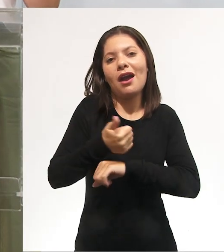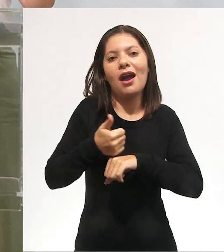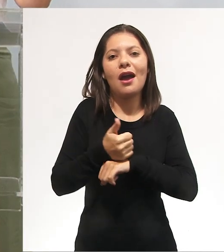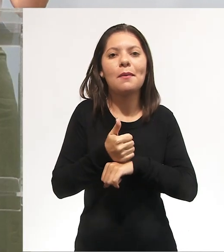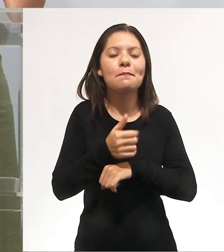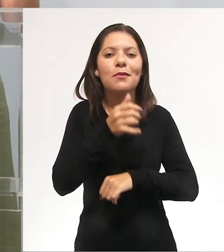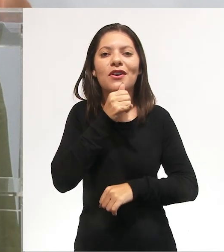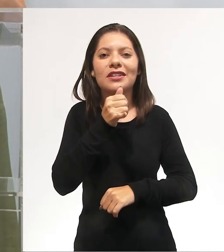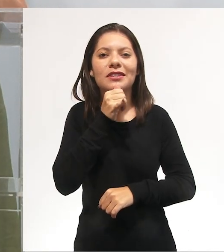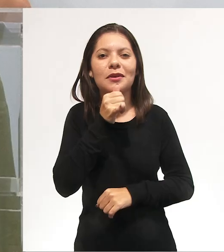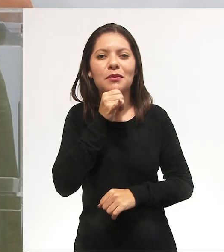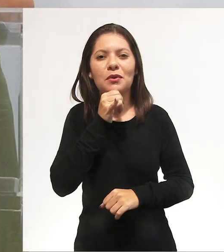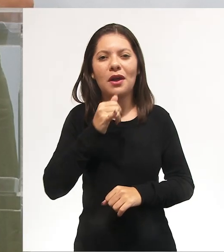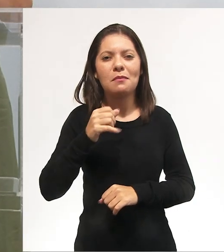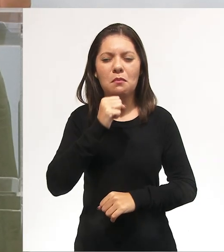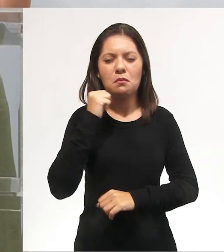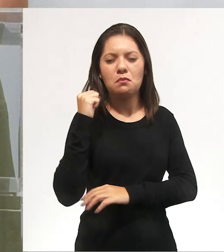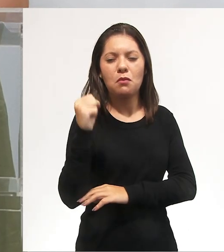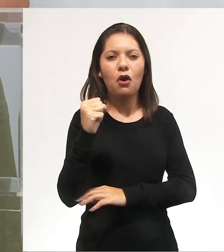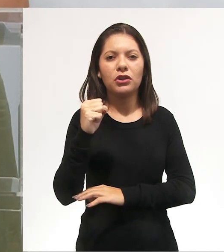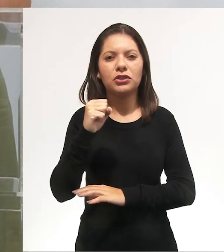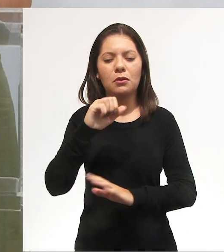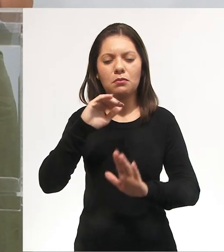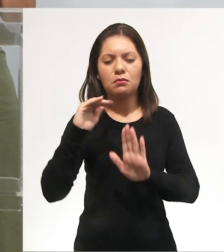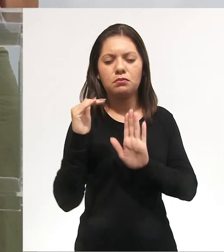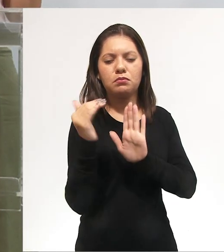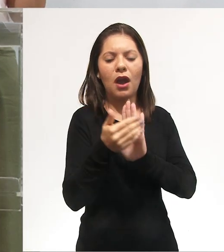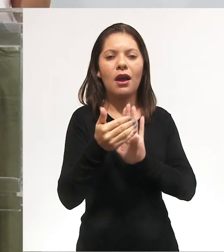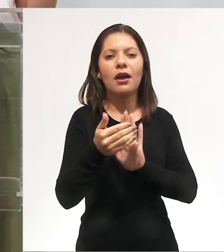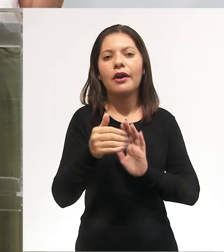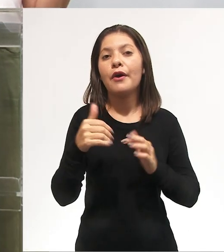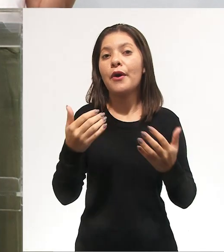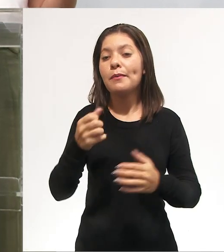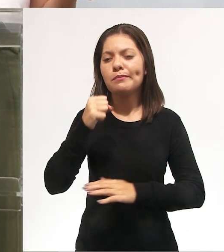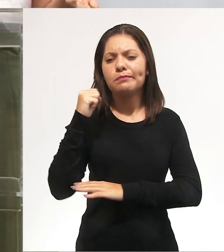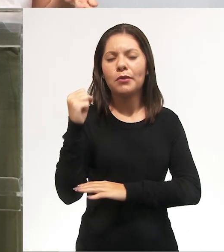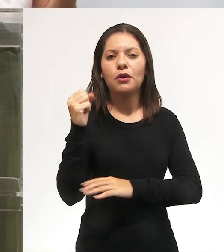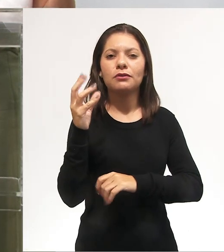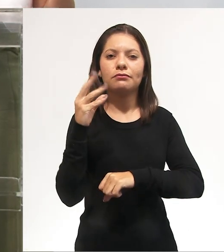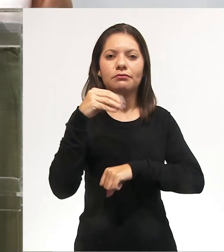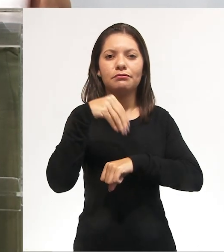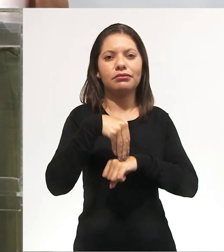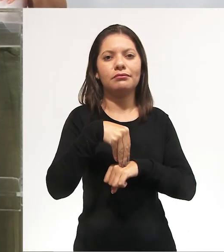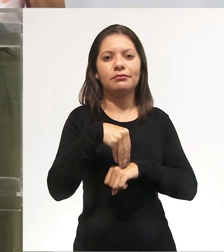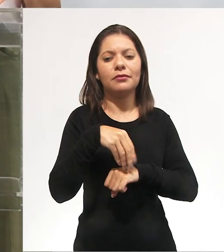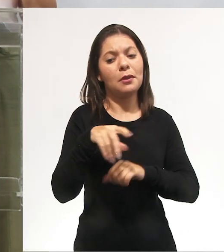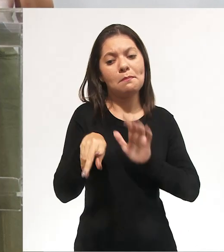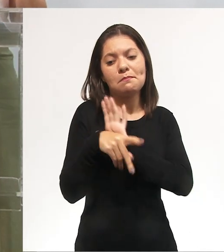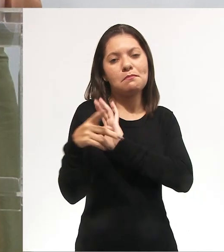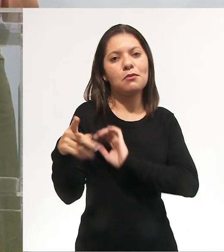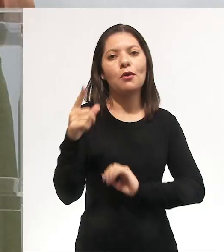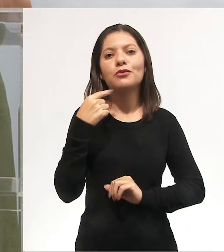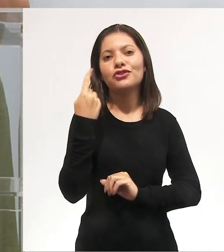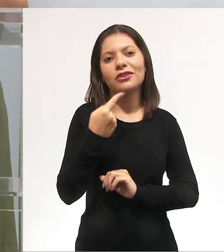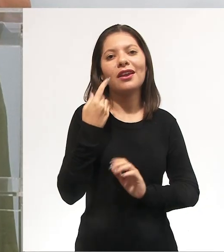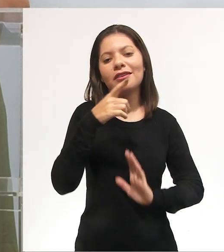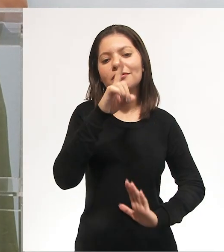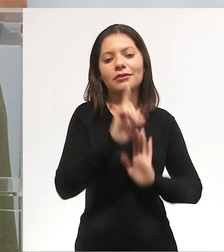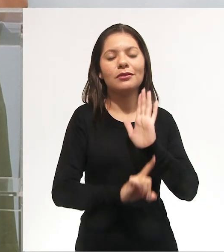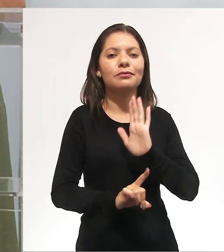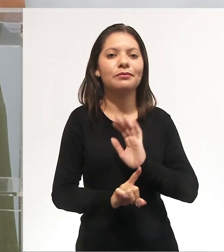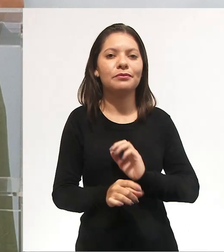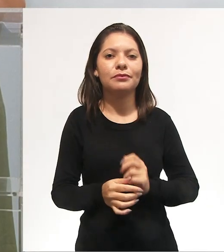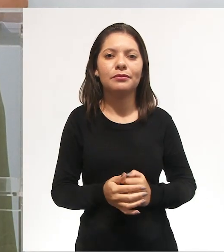homicídio culposo, doloso, né, então são expressões específicas do direito, assim também como das outras